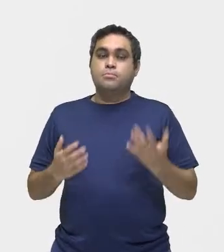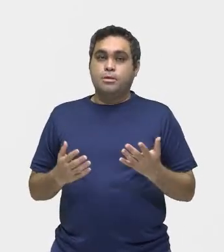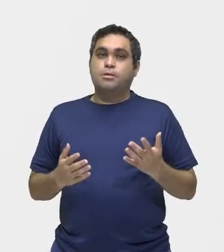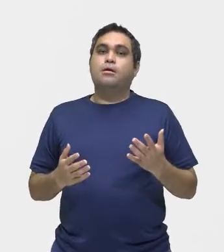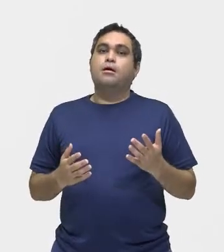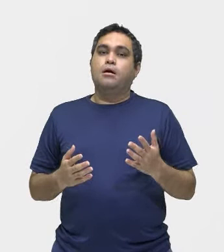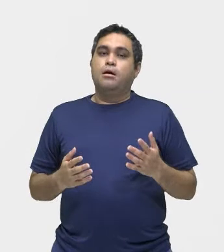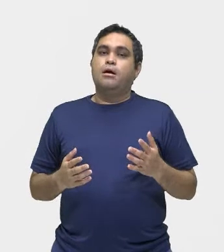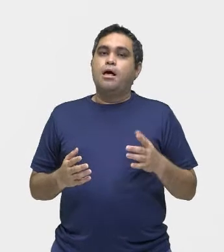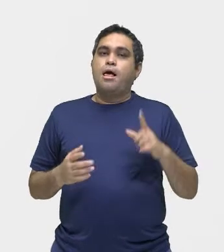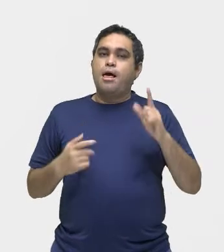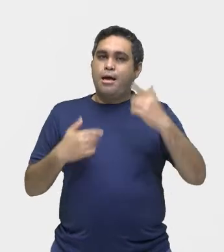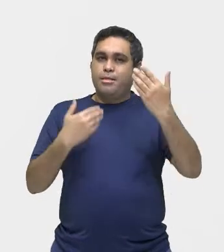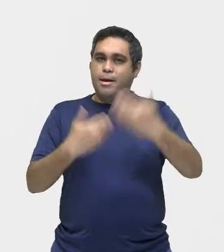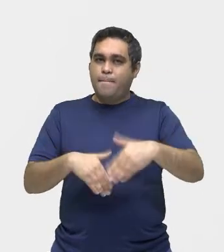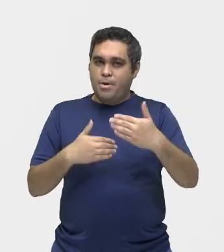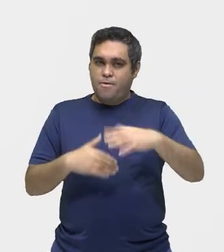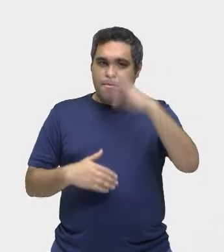exercícios